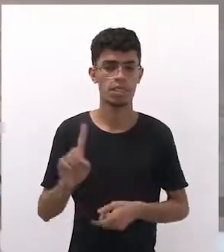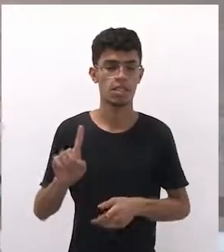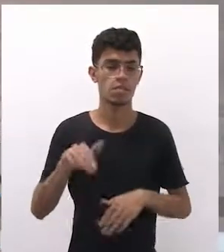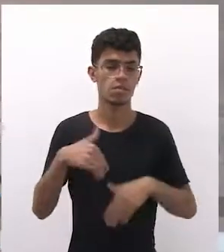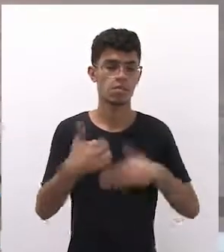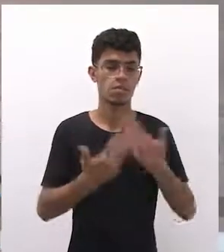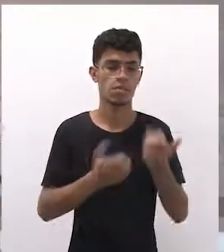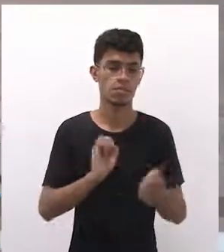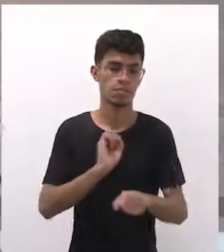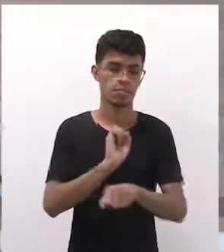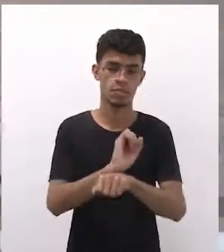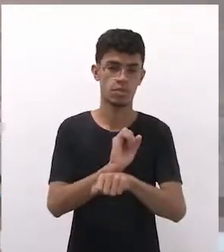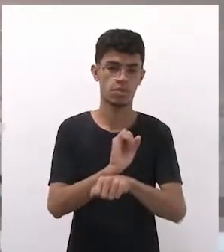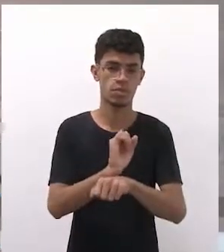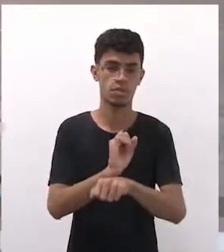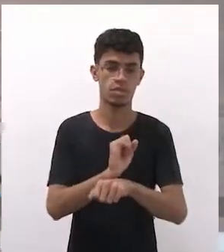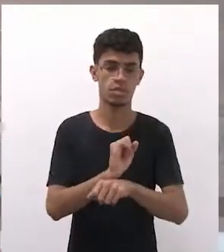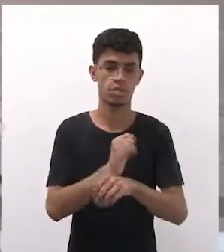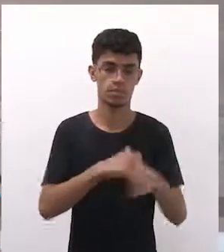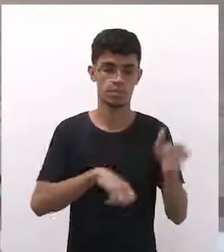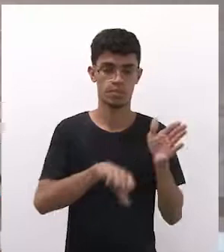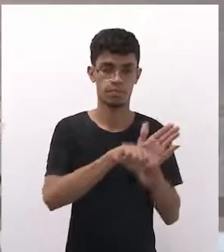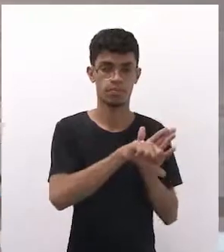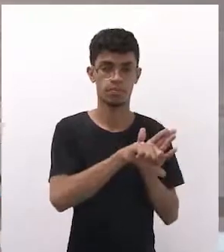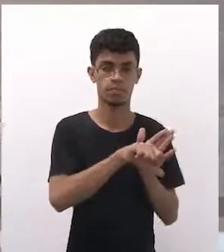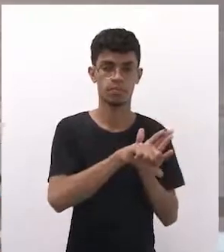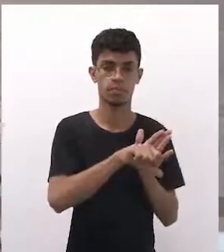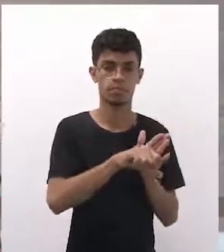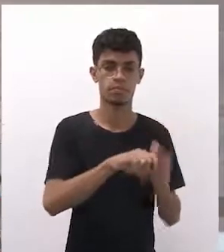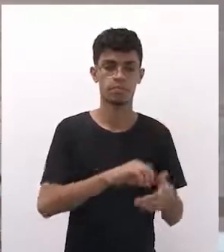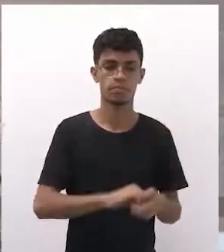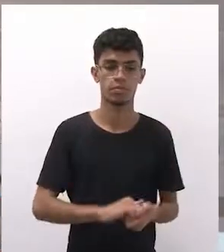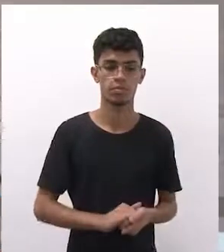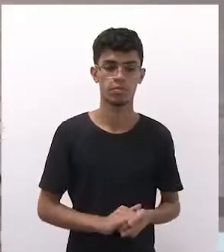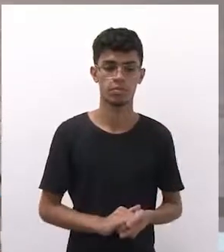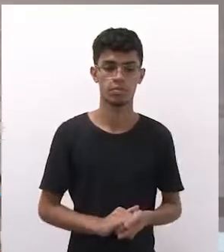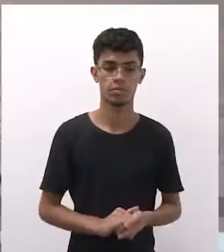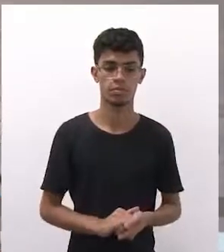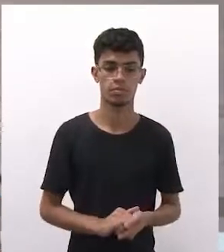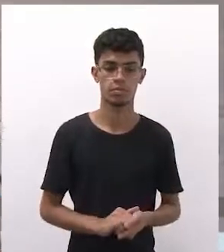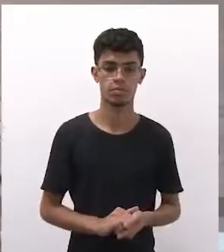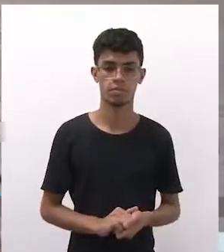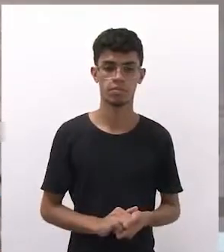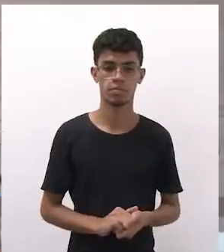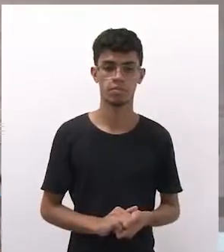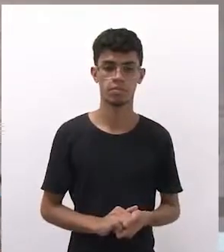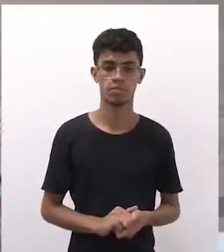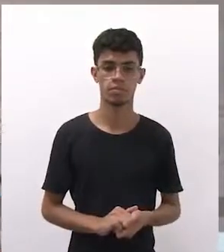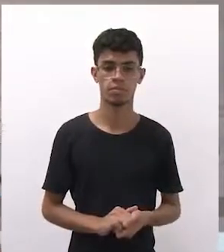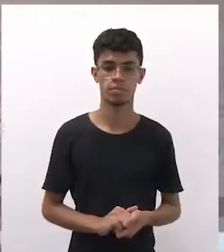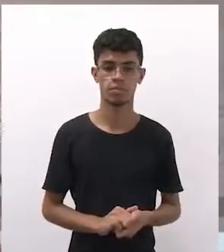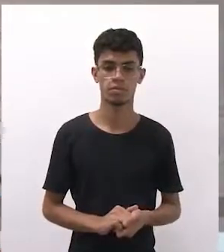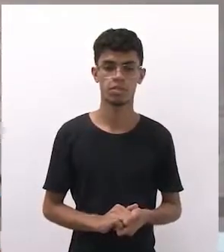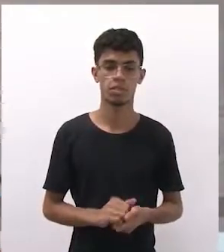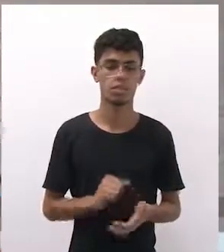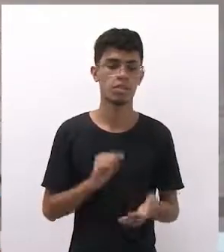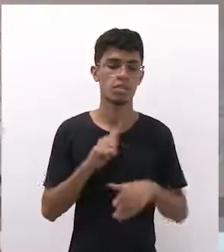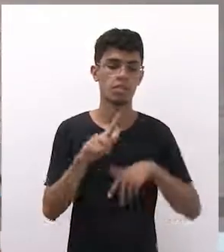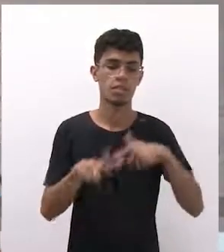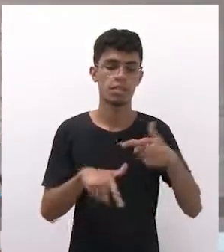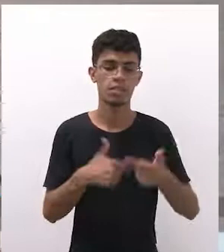um tipo penal, né? É crime, é crime. Quer dizer, de criança trabalhando sem remuneração,